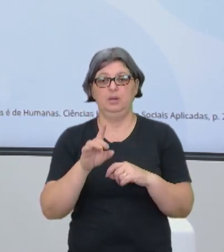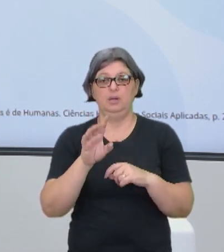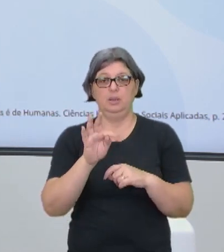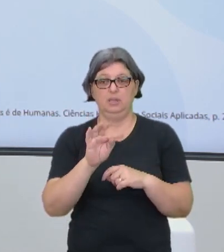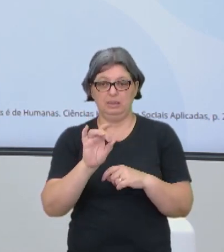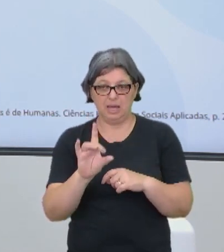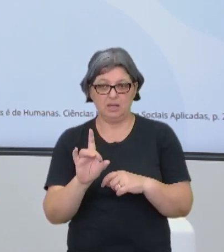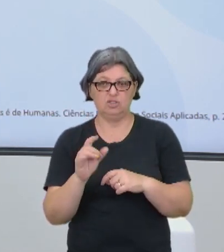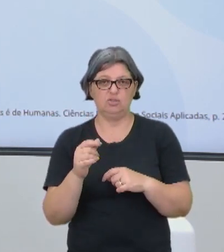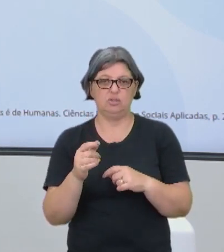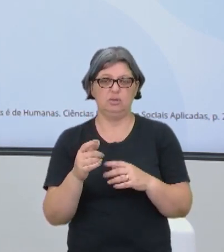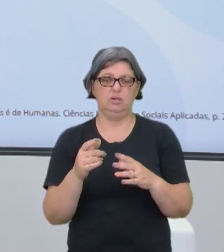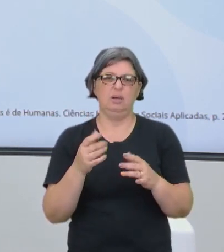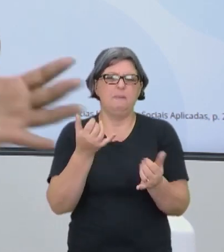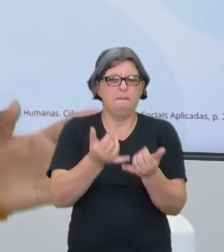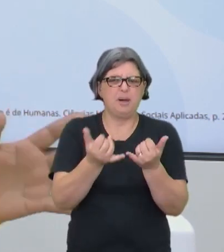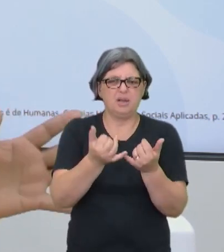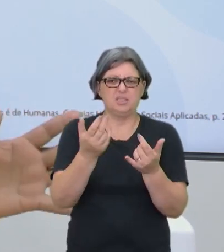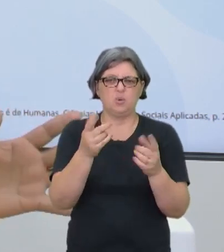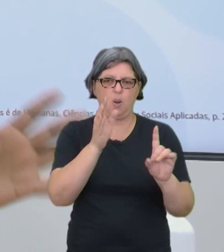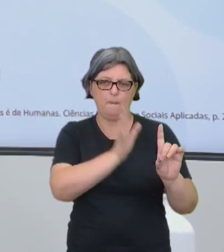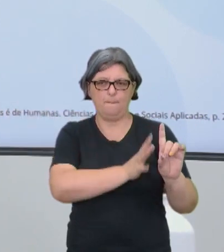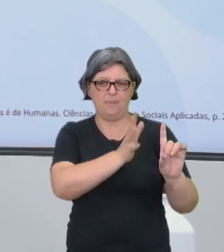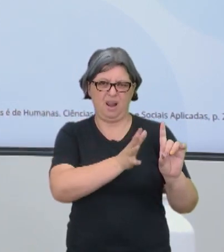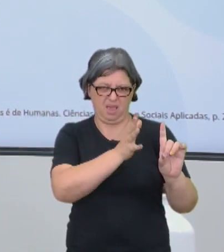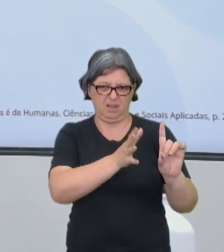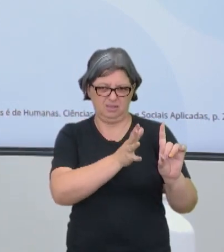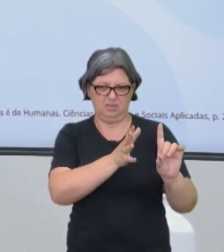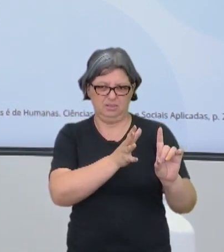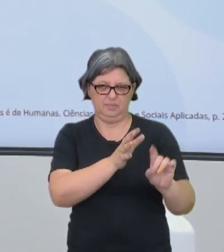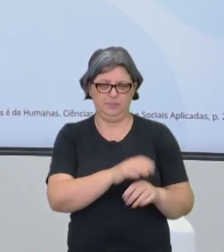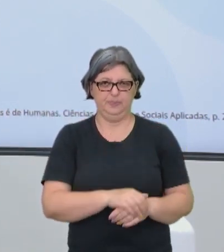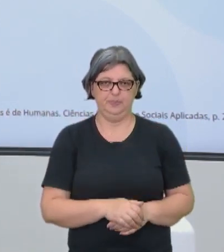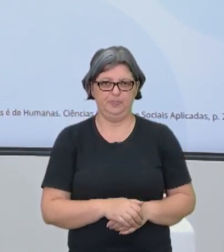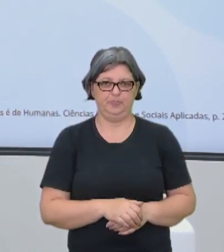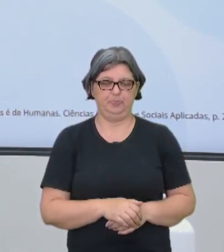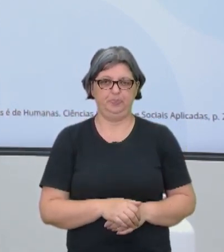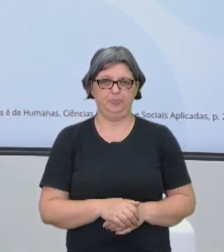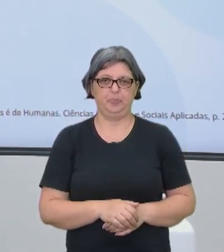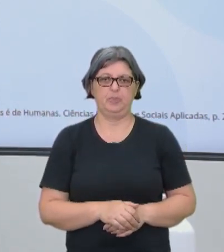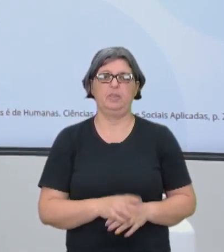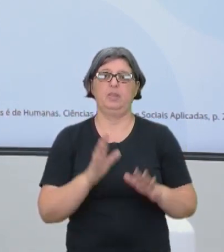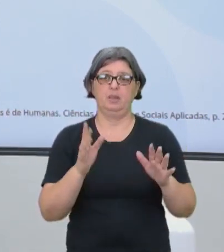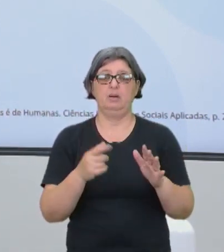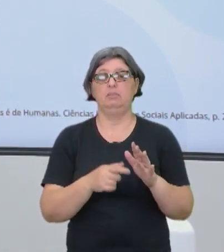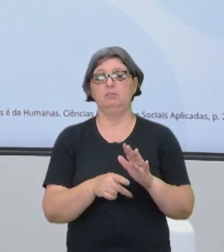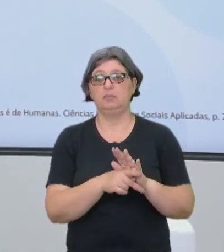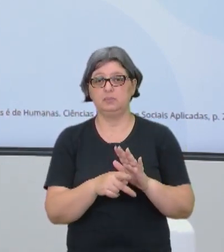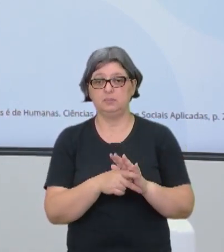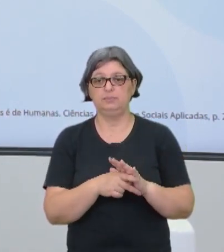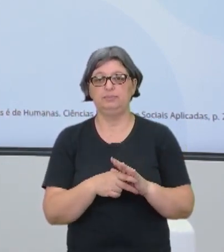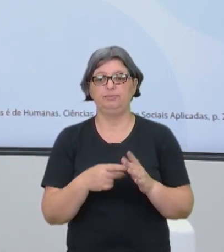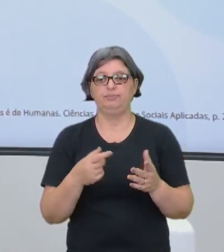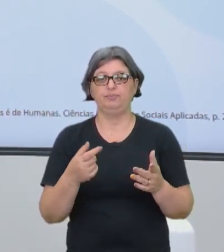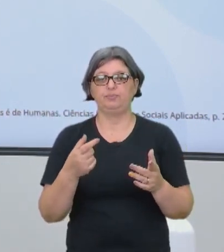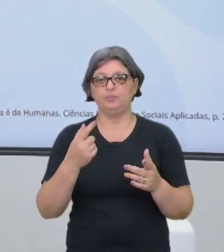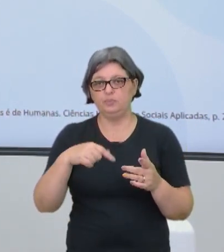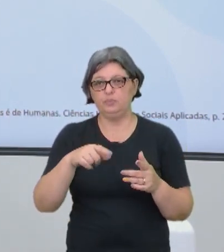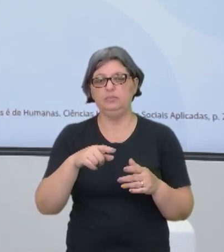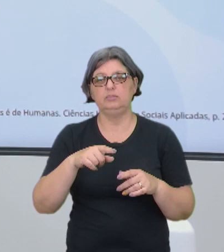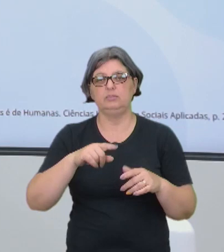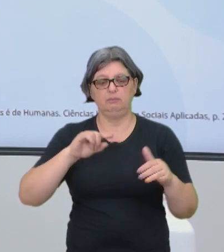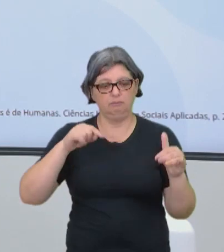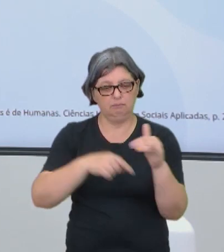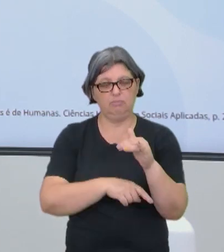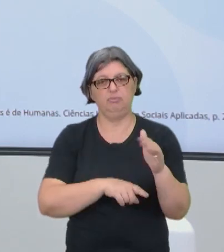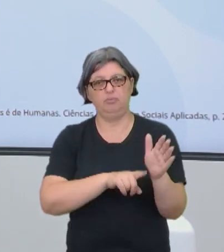é estilo uma palestra, um seminário, ok? Mas sobre um conteúdo que você pesquisou bastante, que você fez a